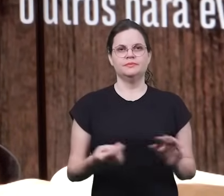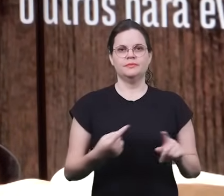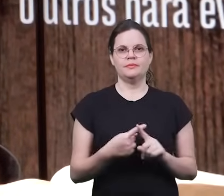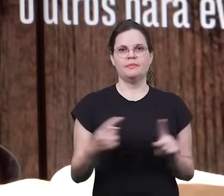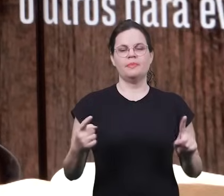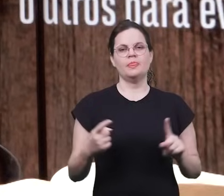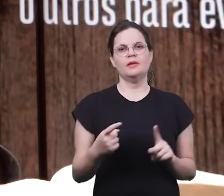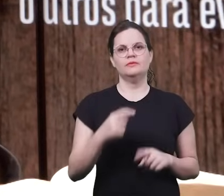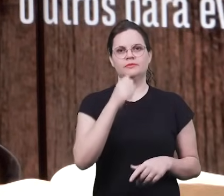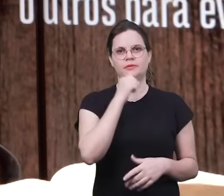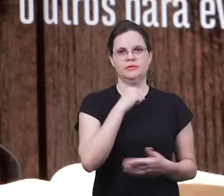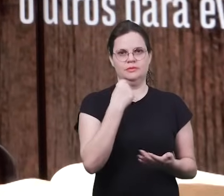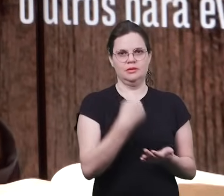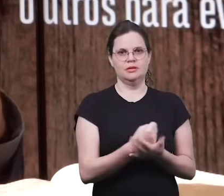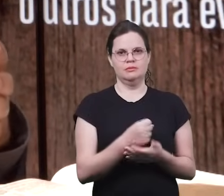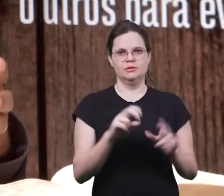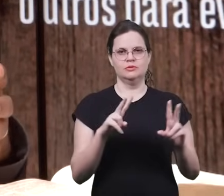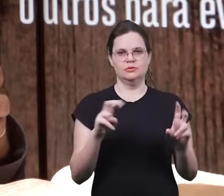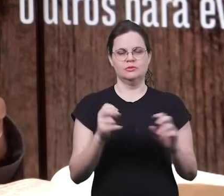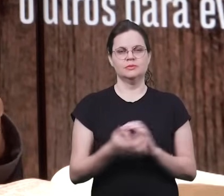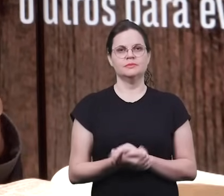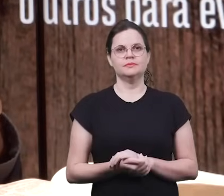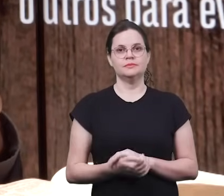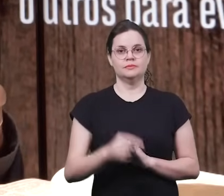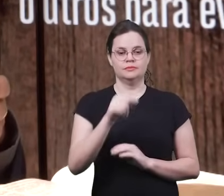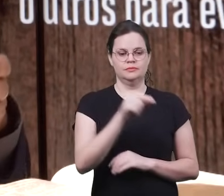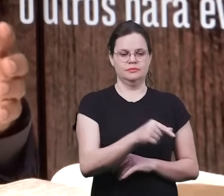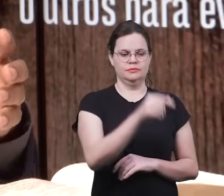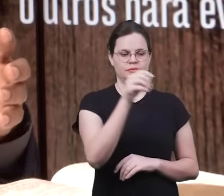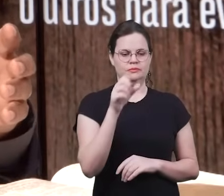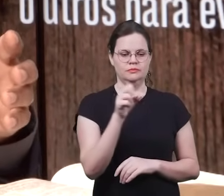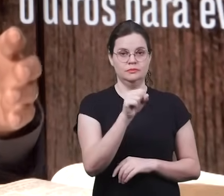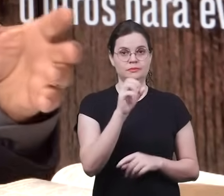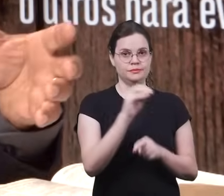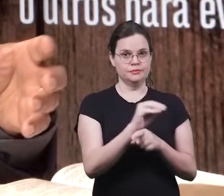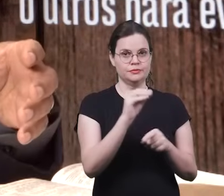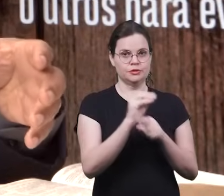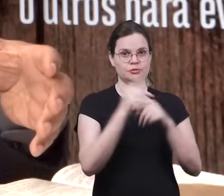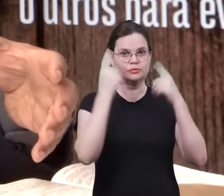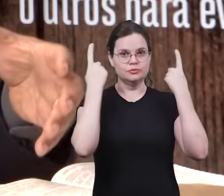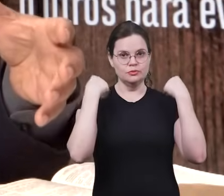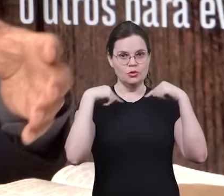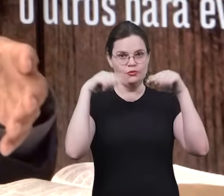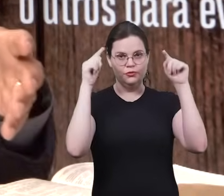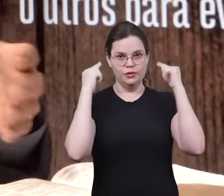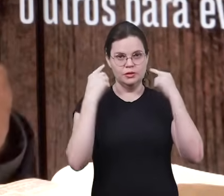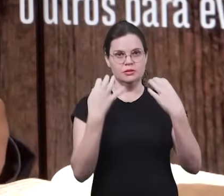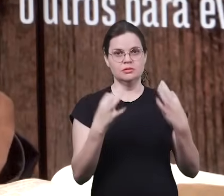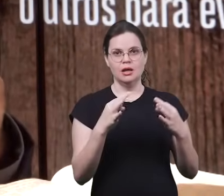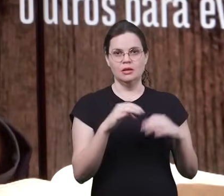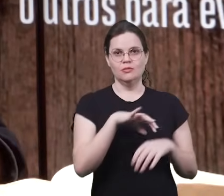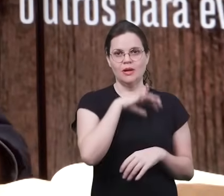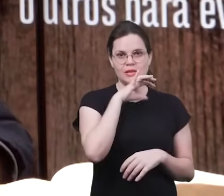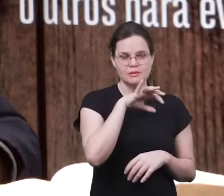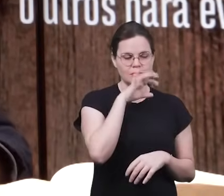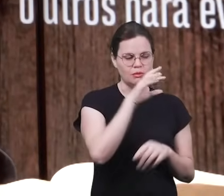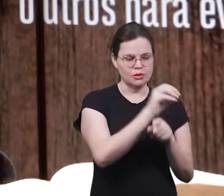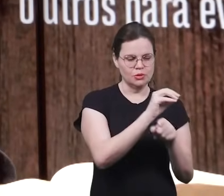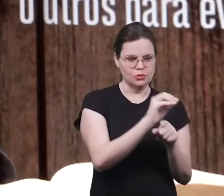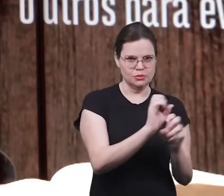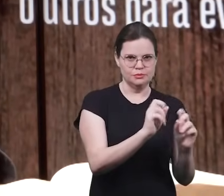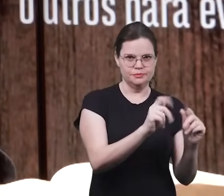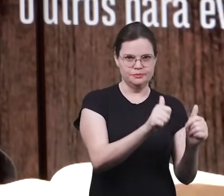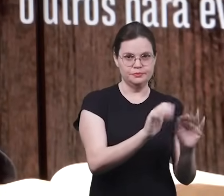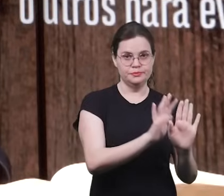bloco anterior, a figura do pastor como aquele que cuidava da ovelha, o animalzinho ovelha. Agora, no Novo